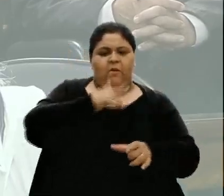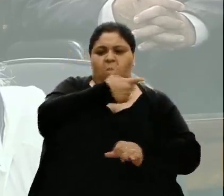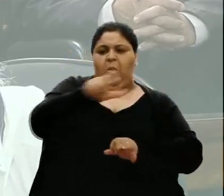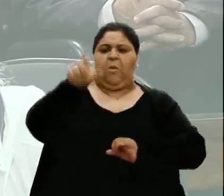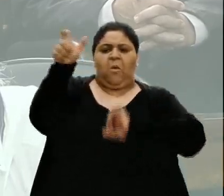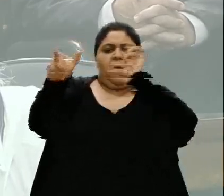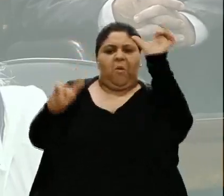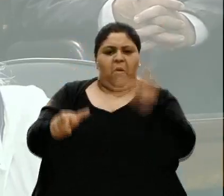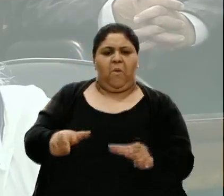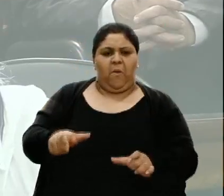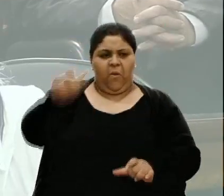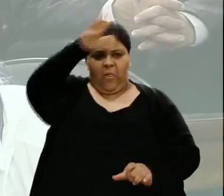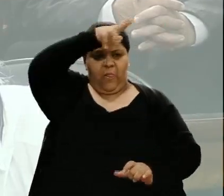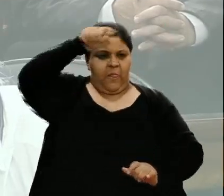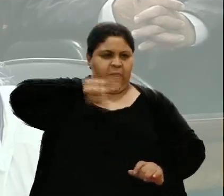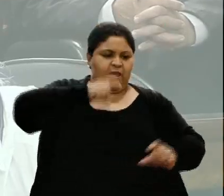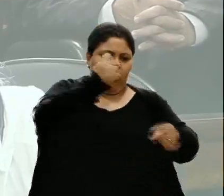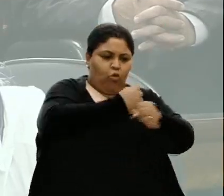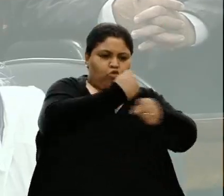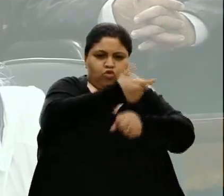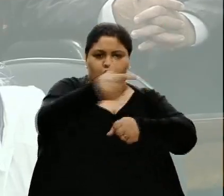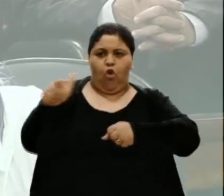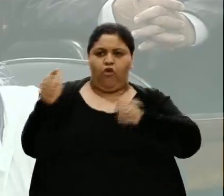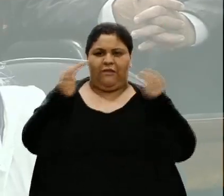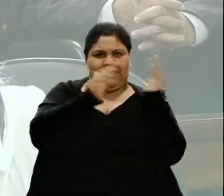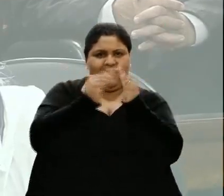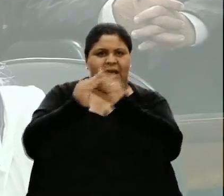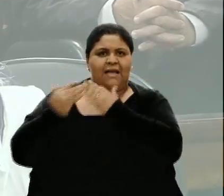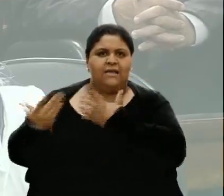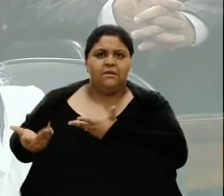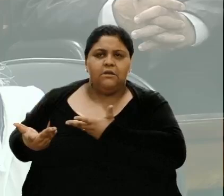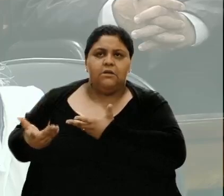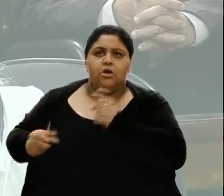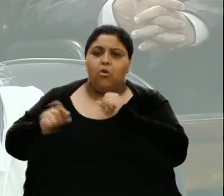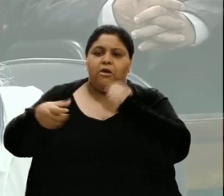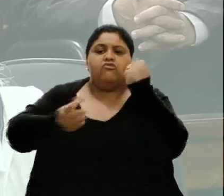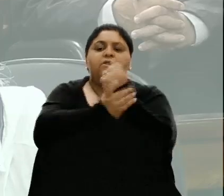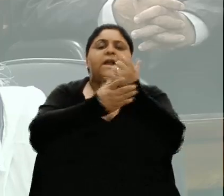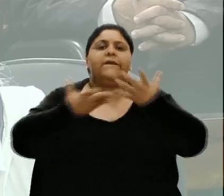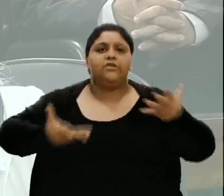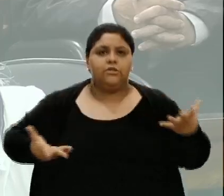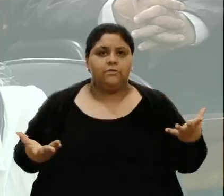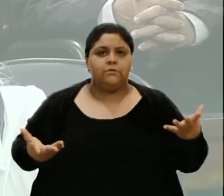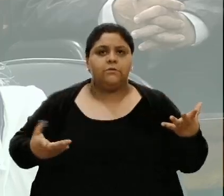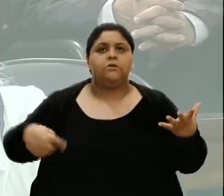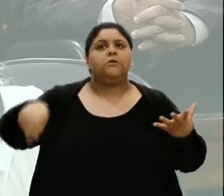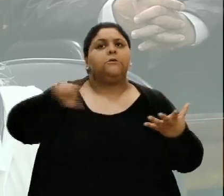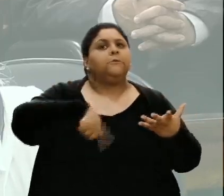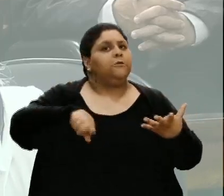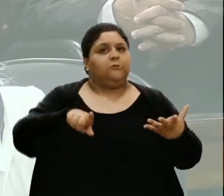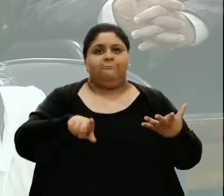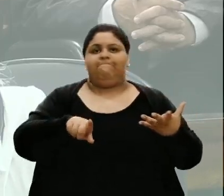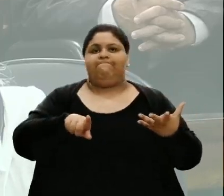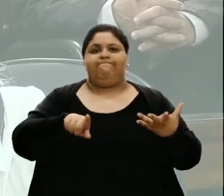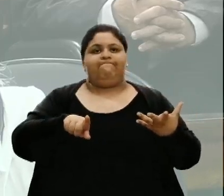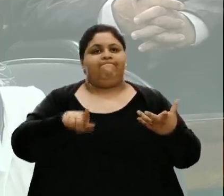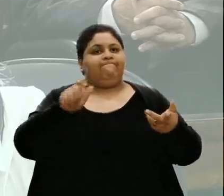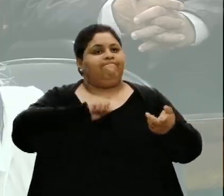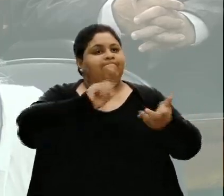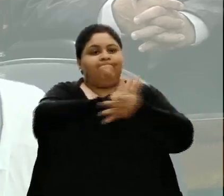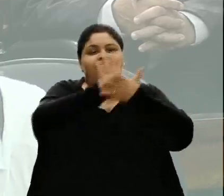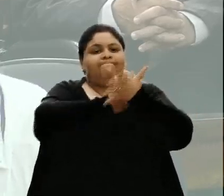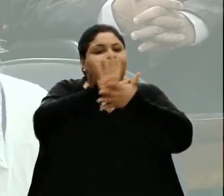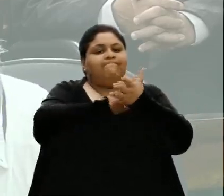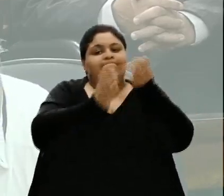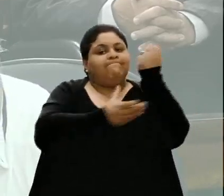lá, o município tem que construir outras casas. Então, o que nos garante? Nós estamos assinando um cheque em branco.